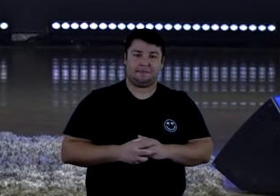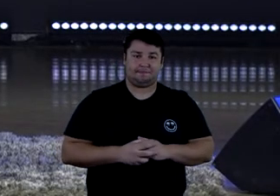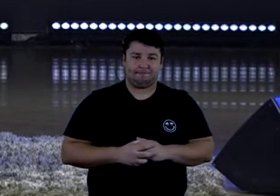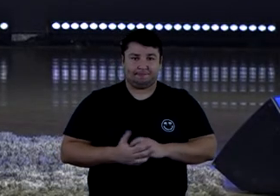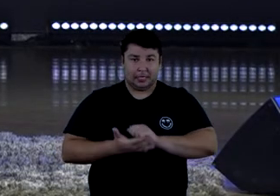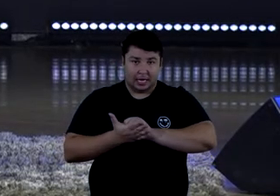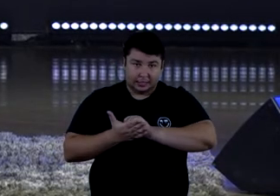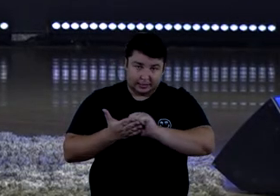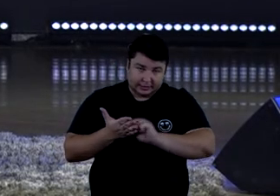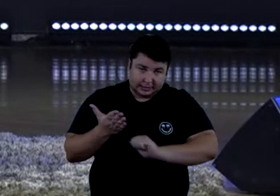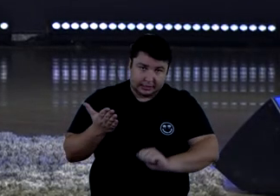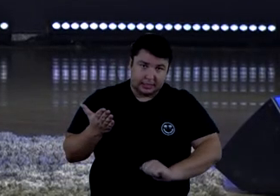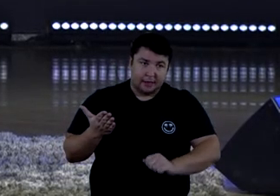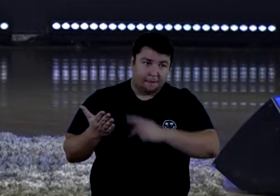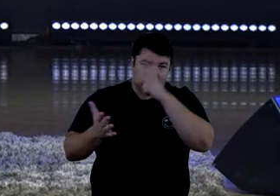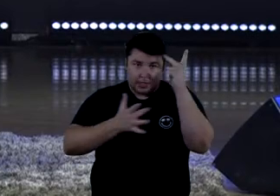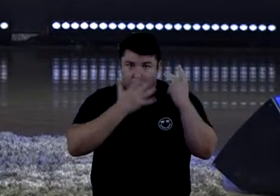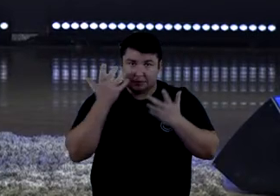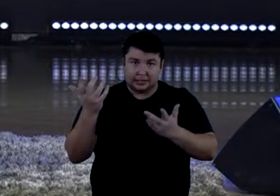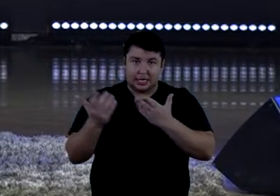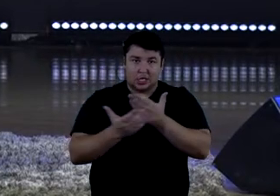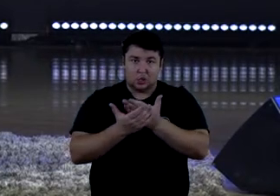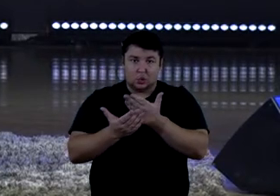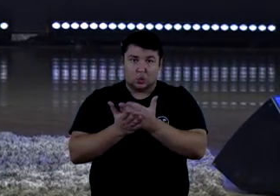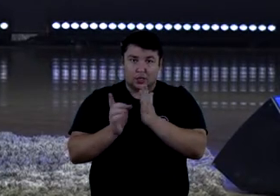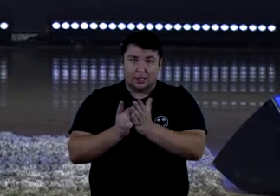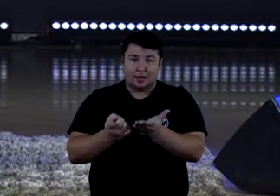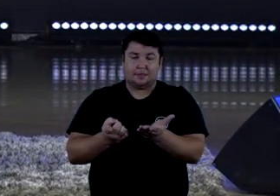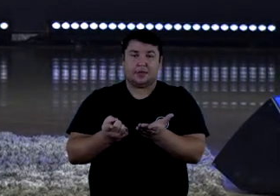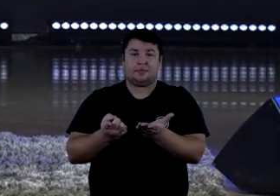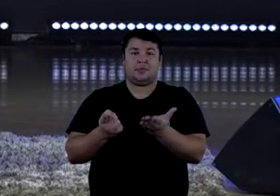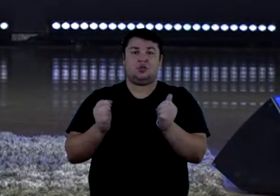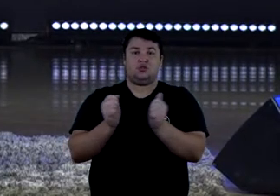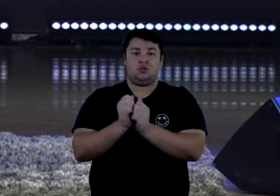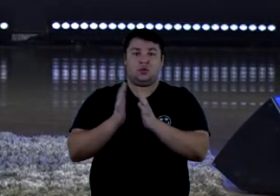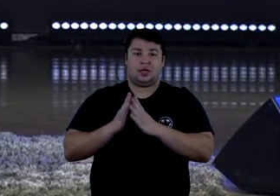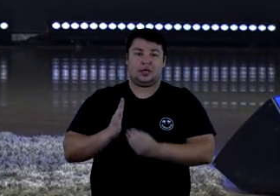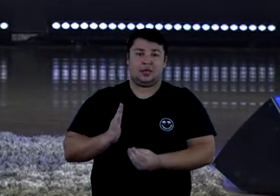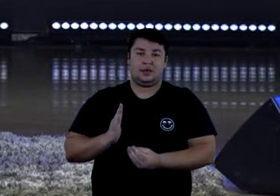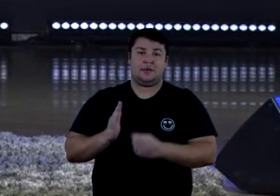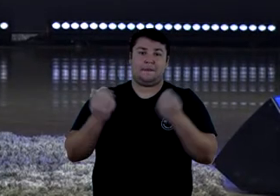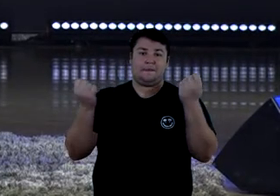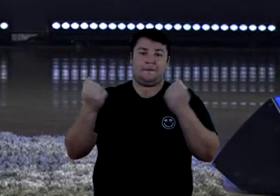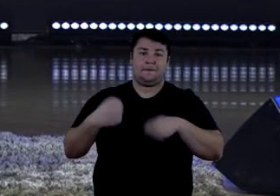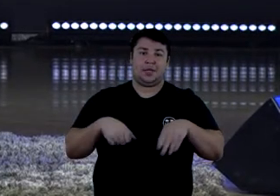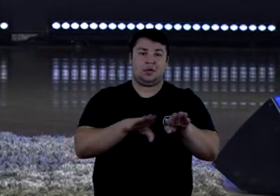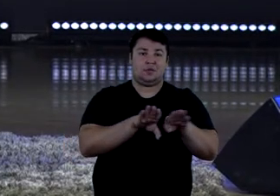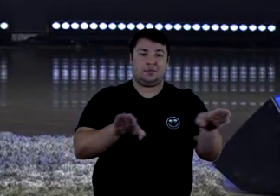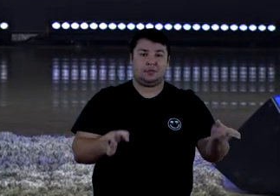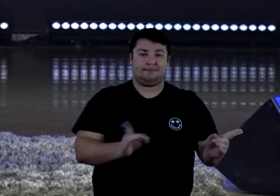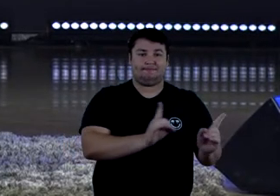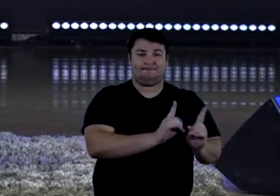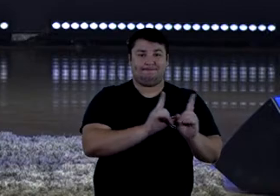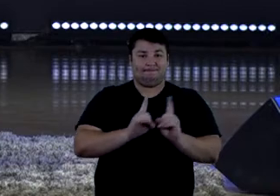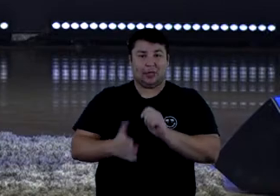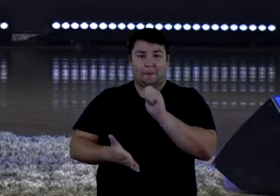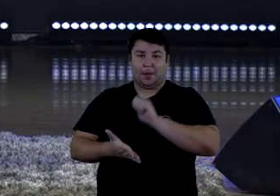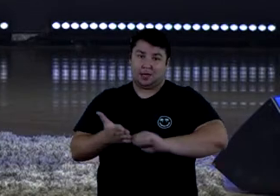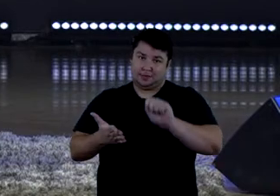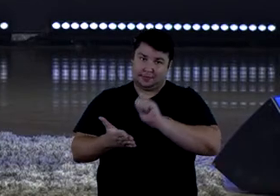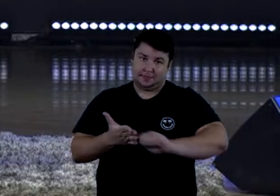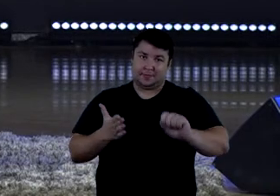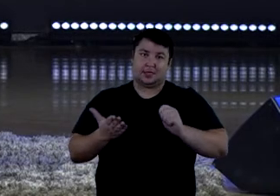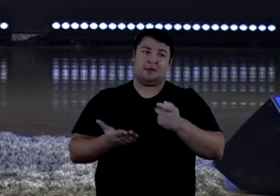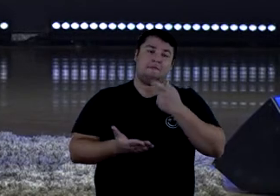As inscrições para aqueles que querem estudar a Bíblia com a igreja precisam ser feitas no balcão da diaconia. Não precisa